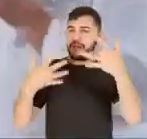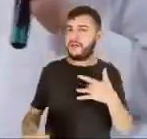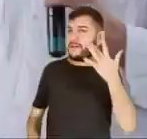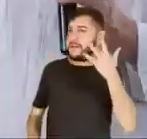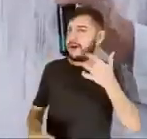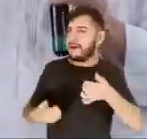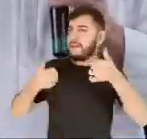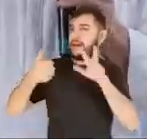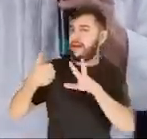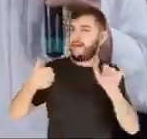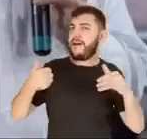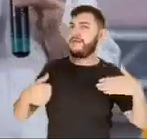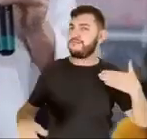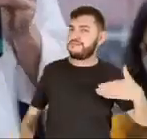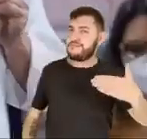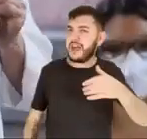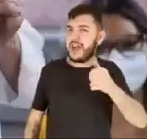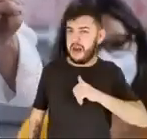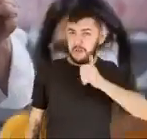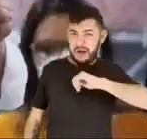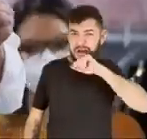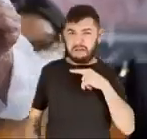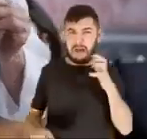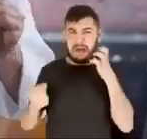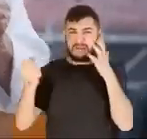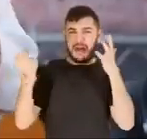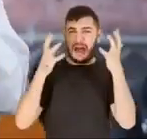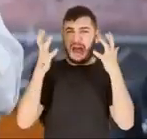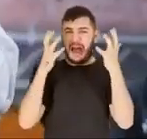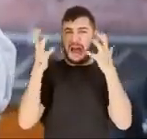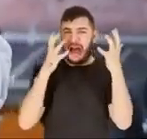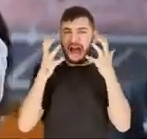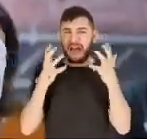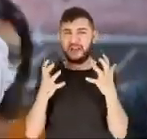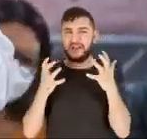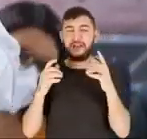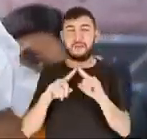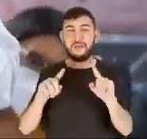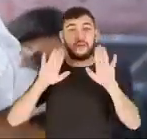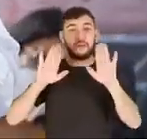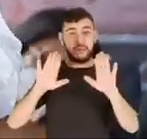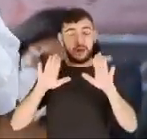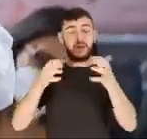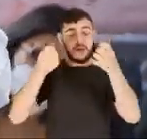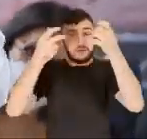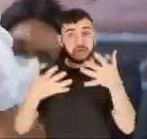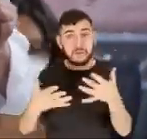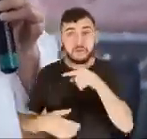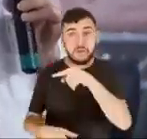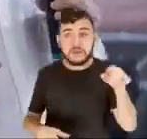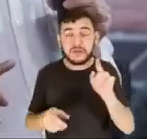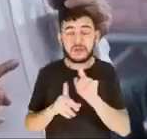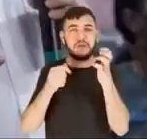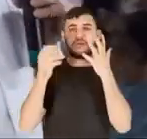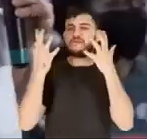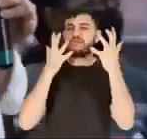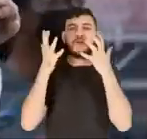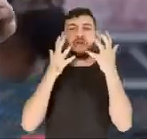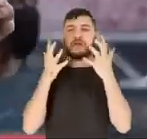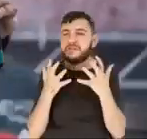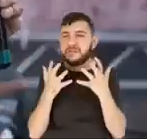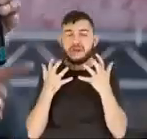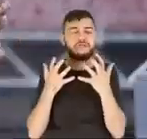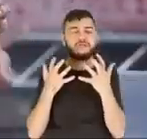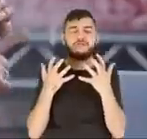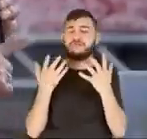em desespero. E eu queria pedir para vocês: não entrem em desespero. Não percam a esperança.